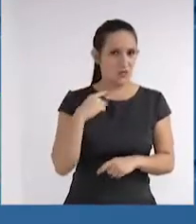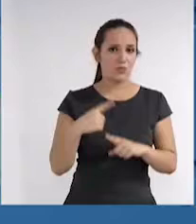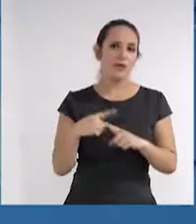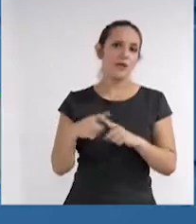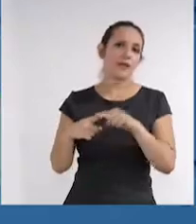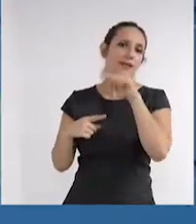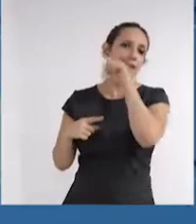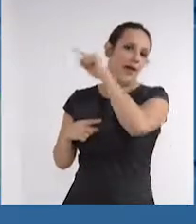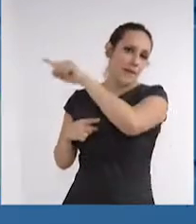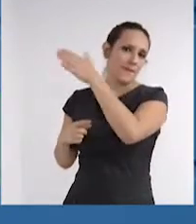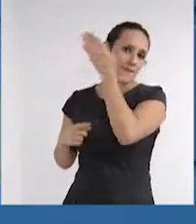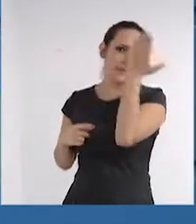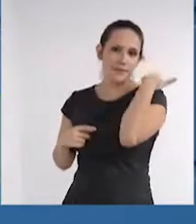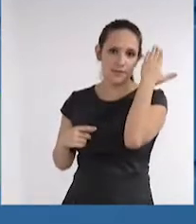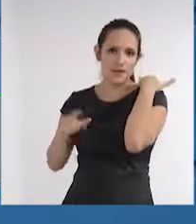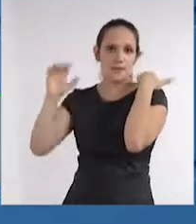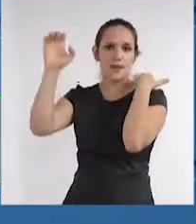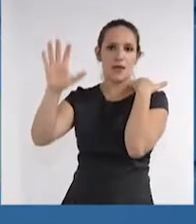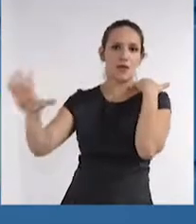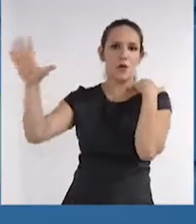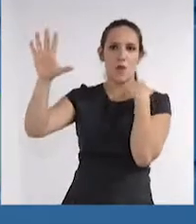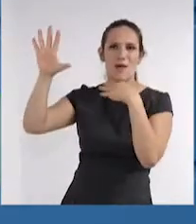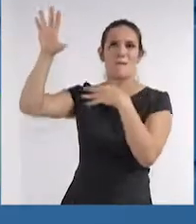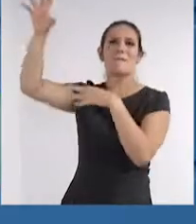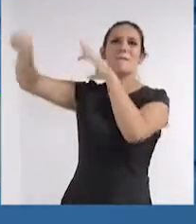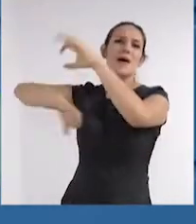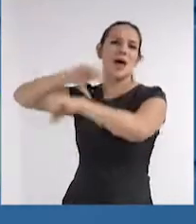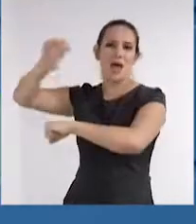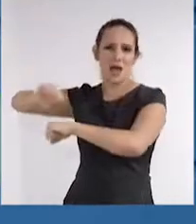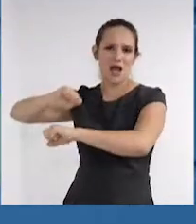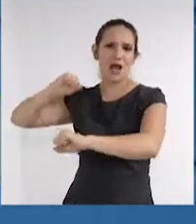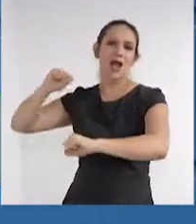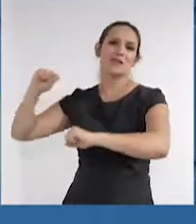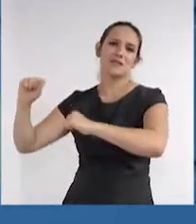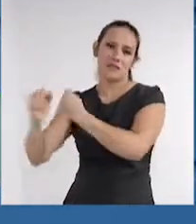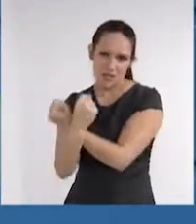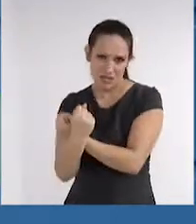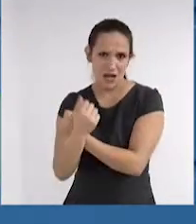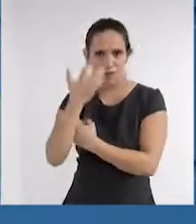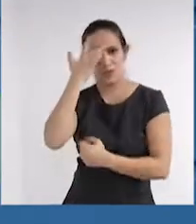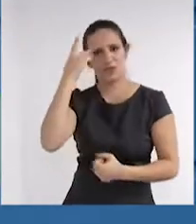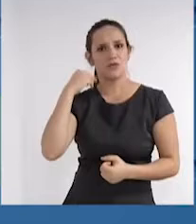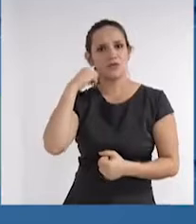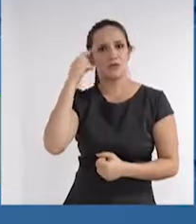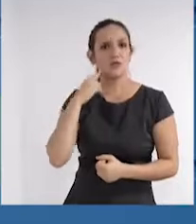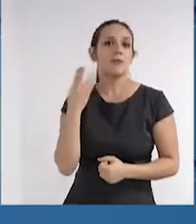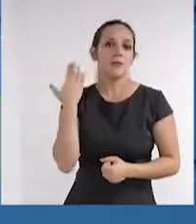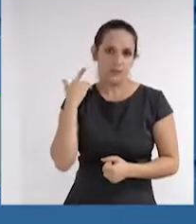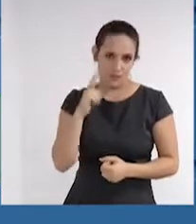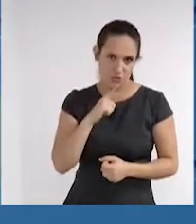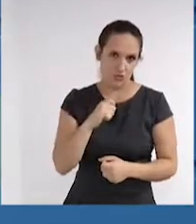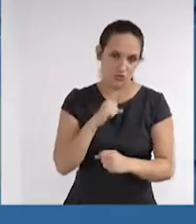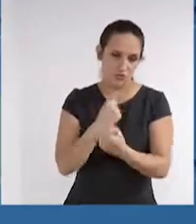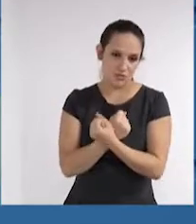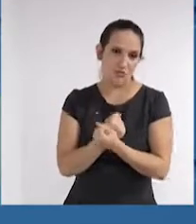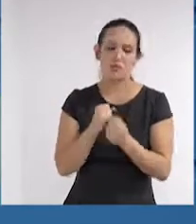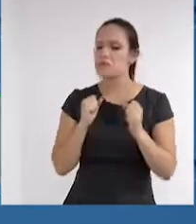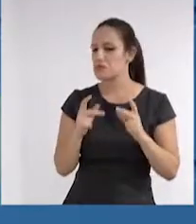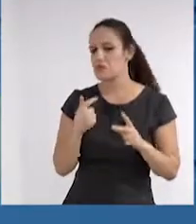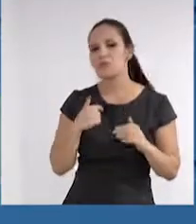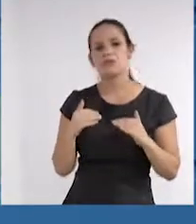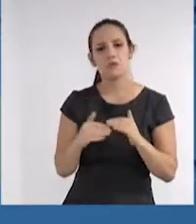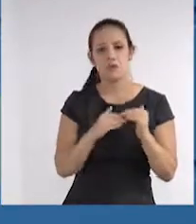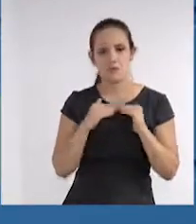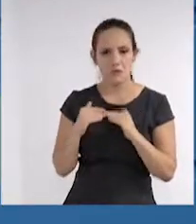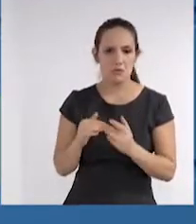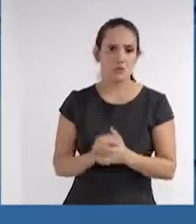importou os escravos nos navios negreiros e havia escravidão no país, eu não